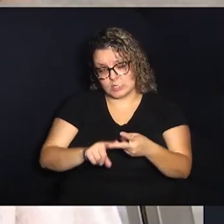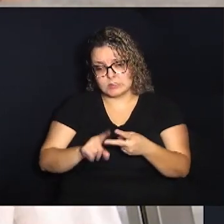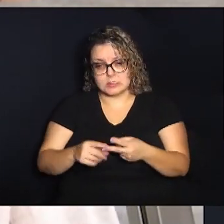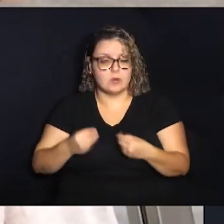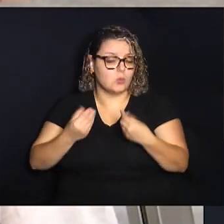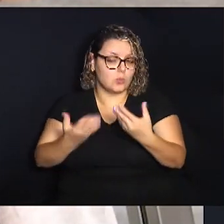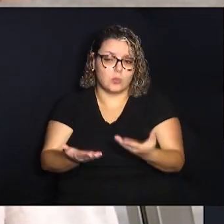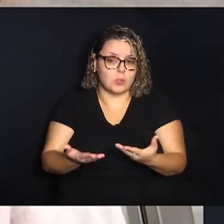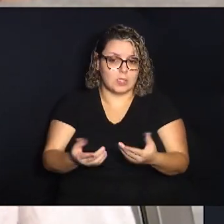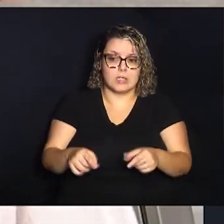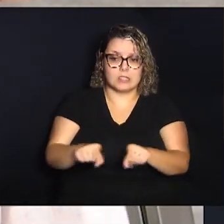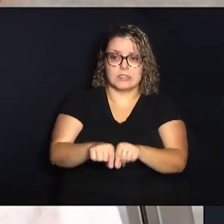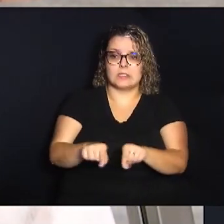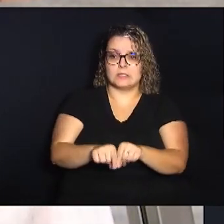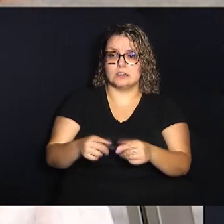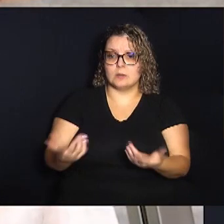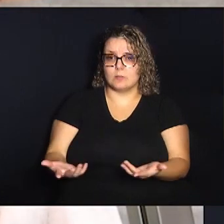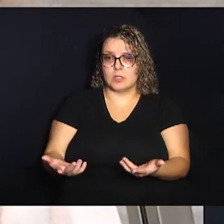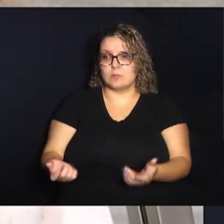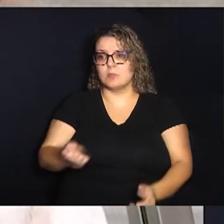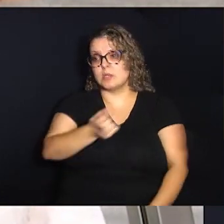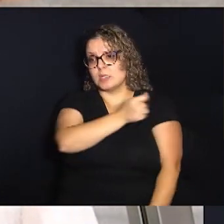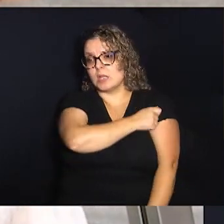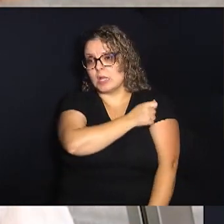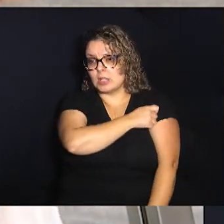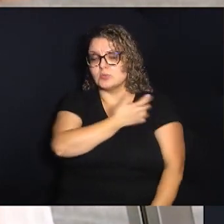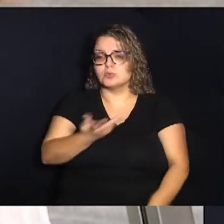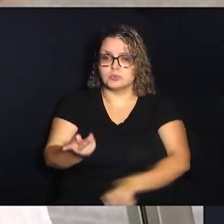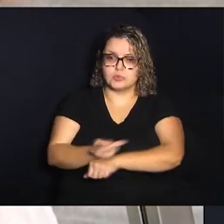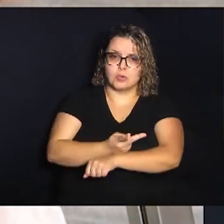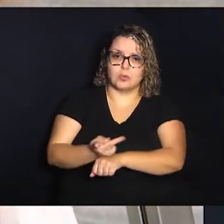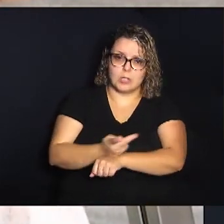trazer, inclusive, né, para alunos que vão buscar